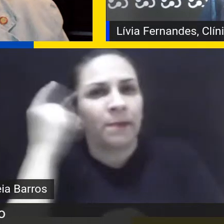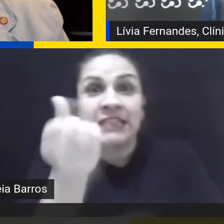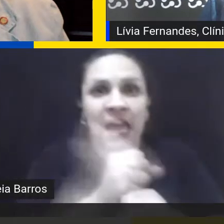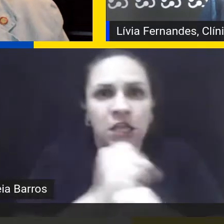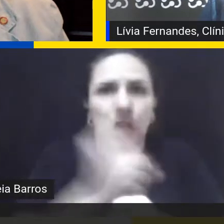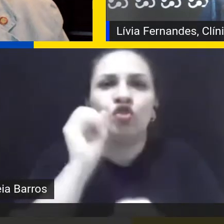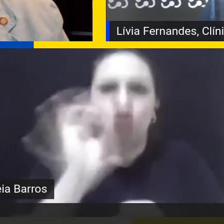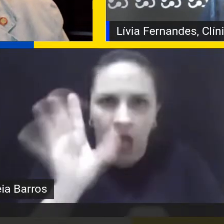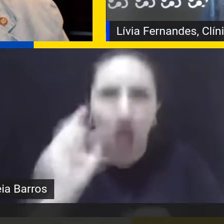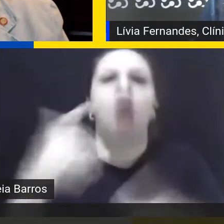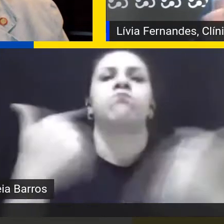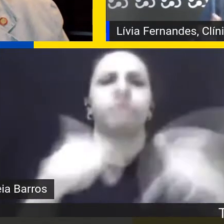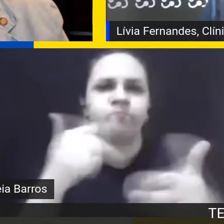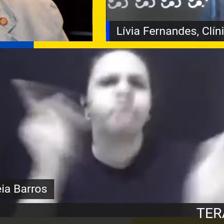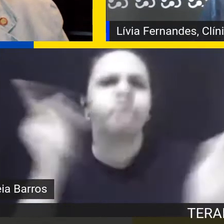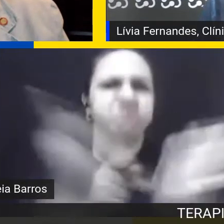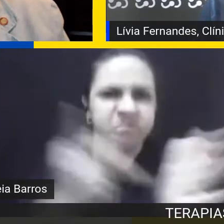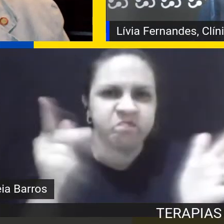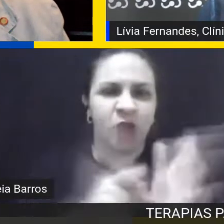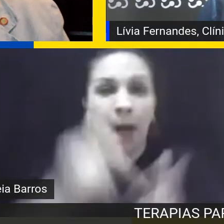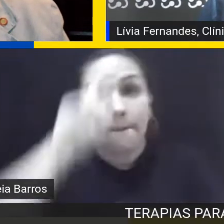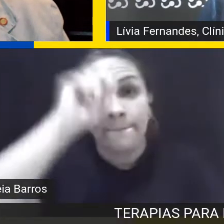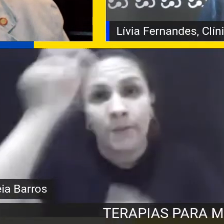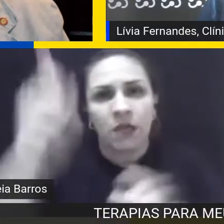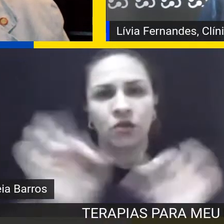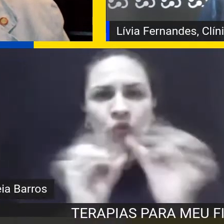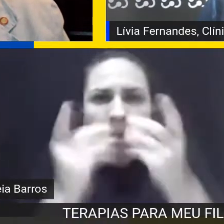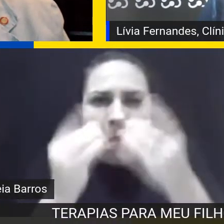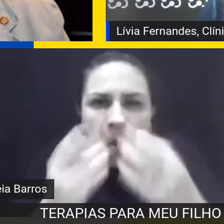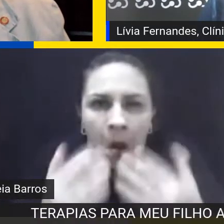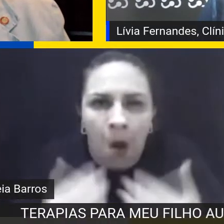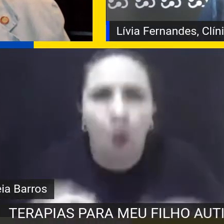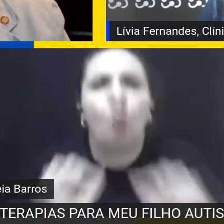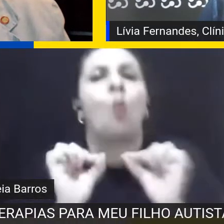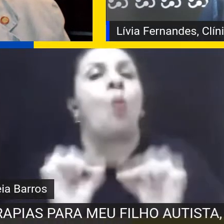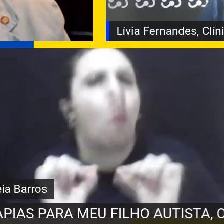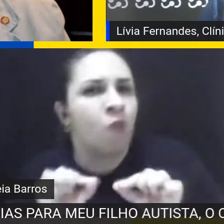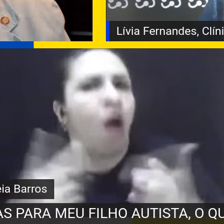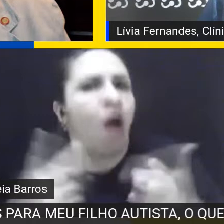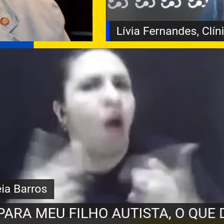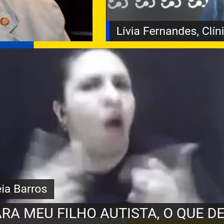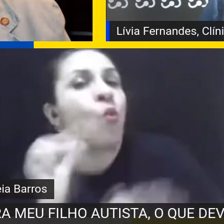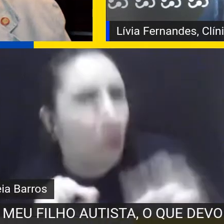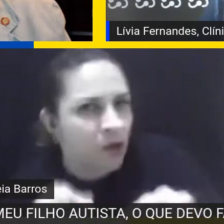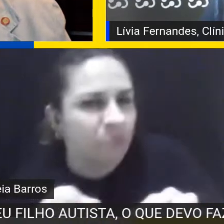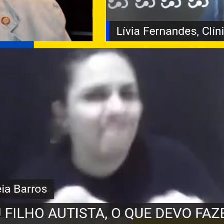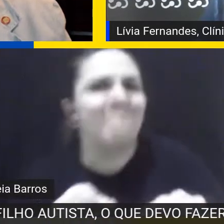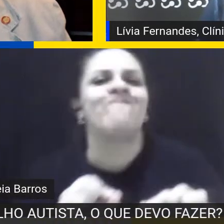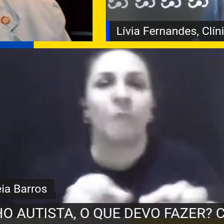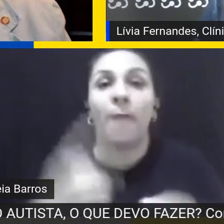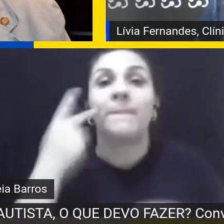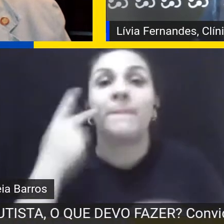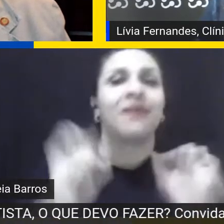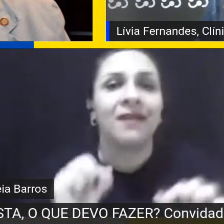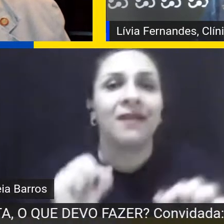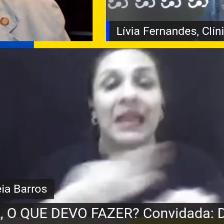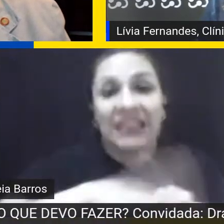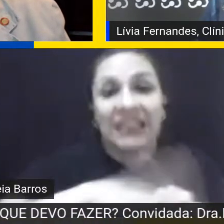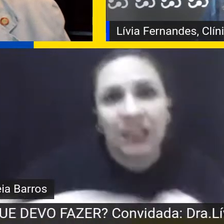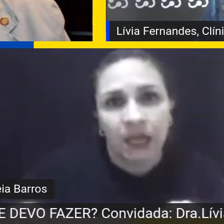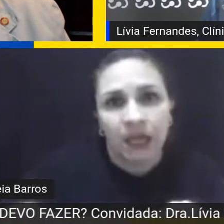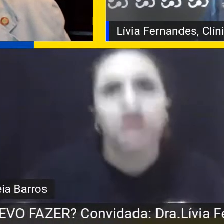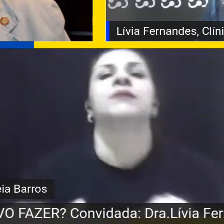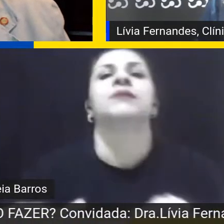gente planejou os mínimos detalhes justamente para que a criança ela chegasse